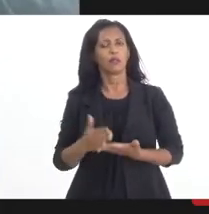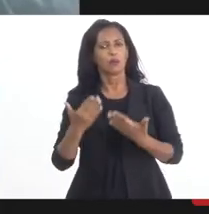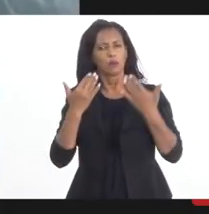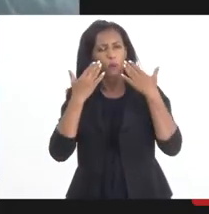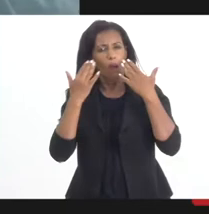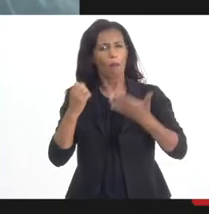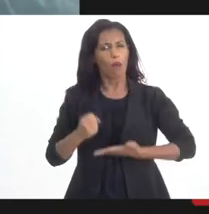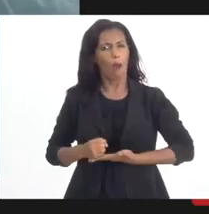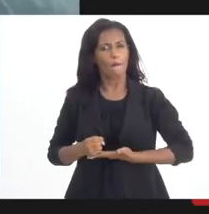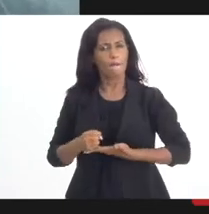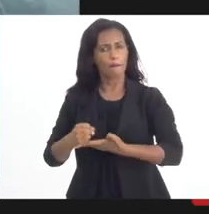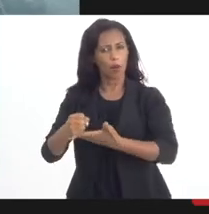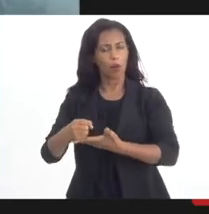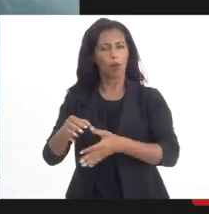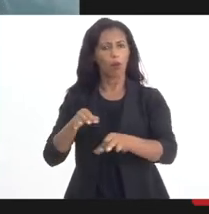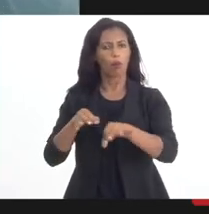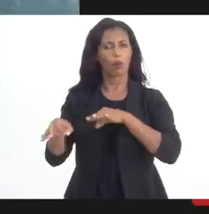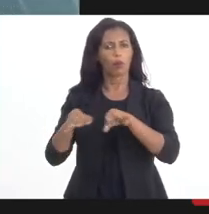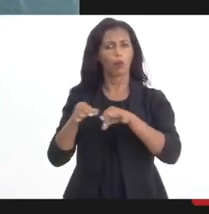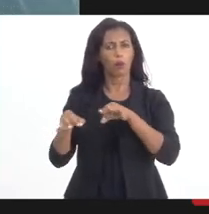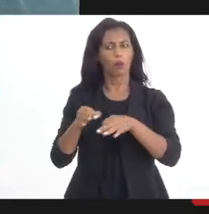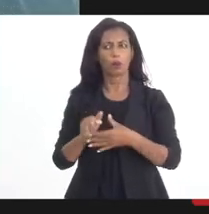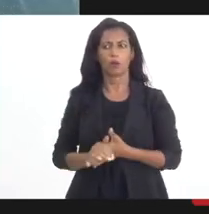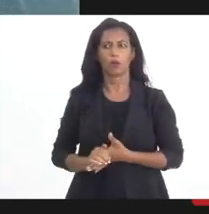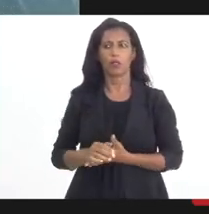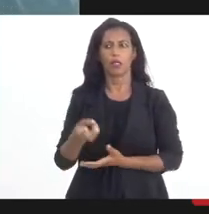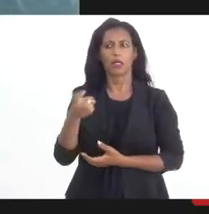meu apoio ao projeto